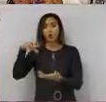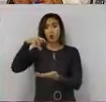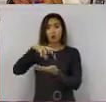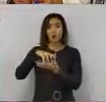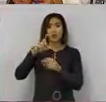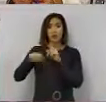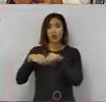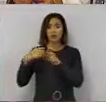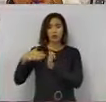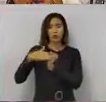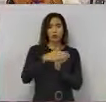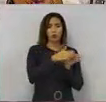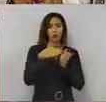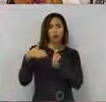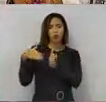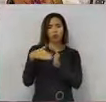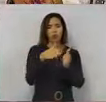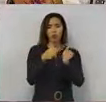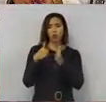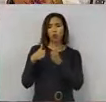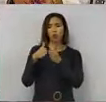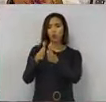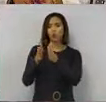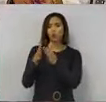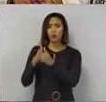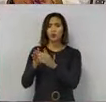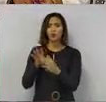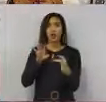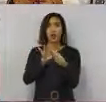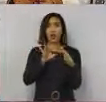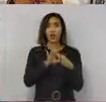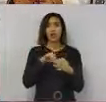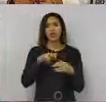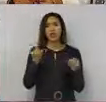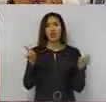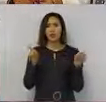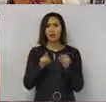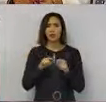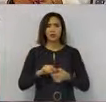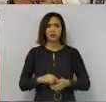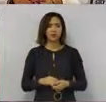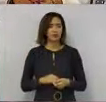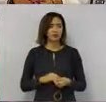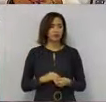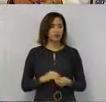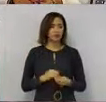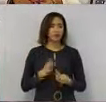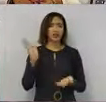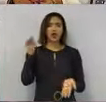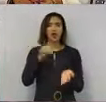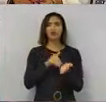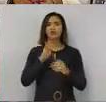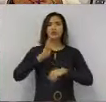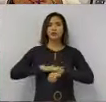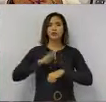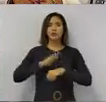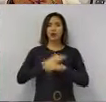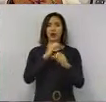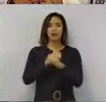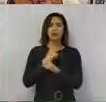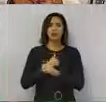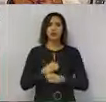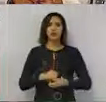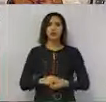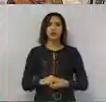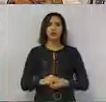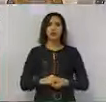depois as distribuições das redes. A rede de distribuição é a menor, é a última etapa dessas obras de grande porte.